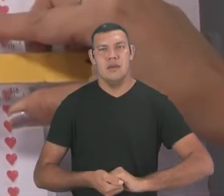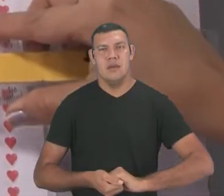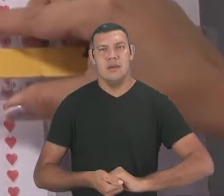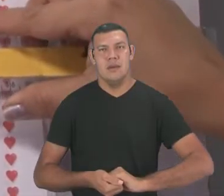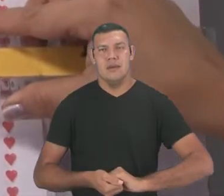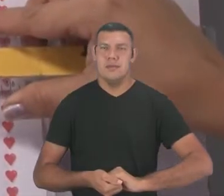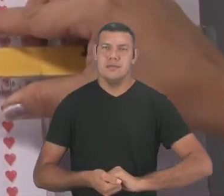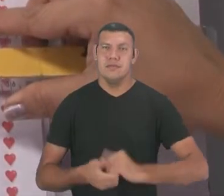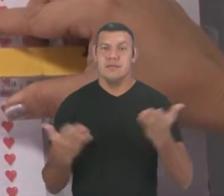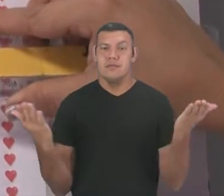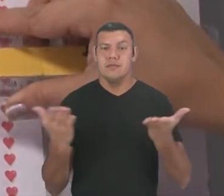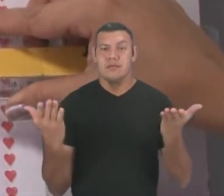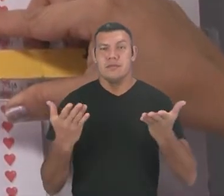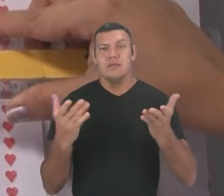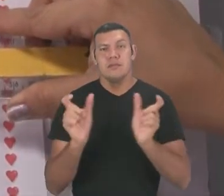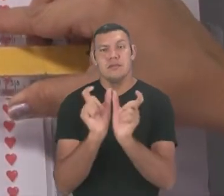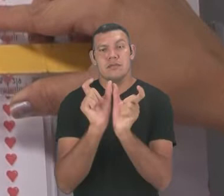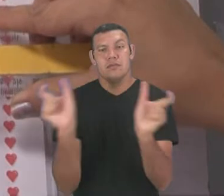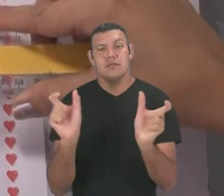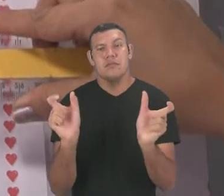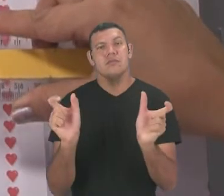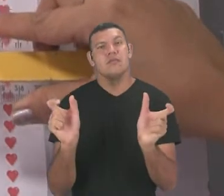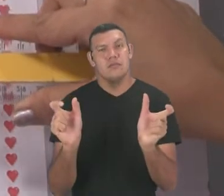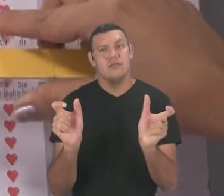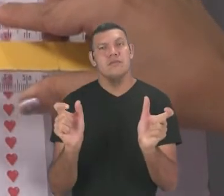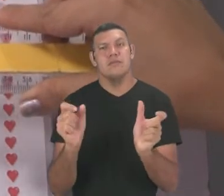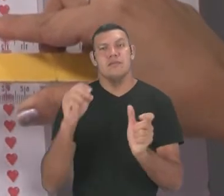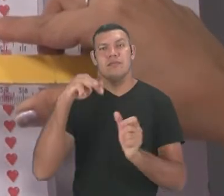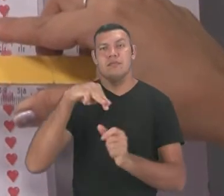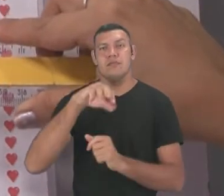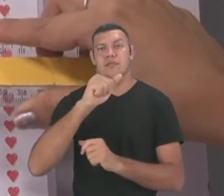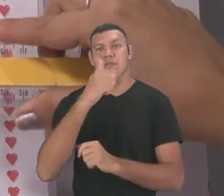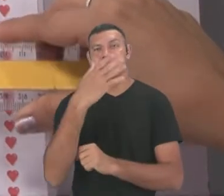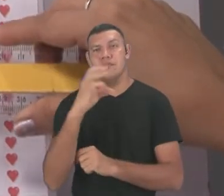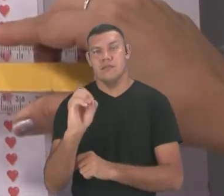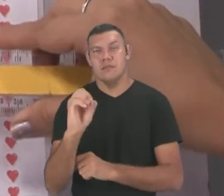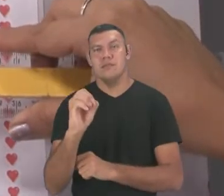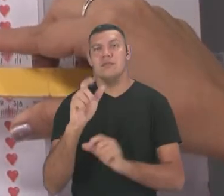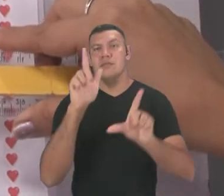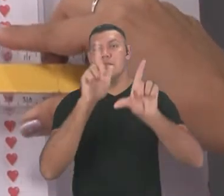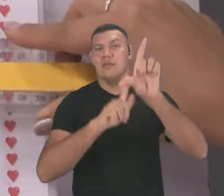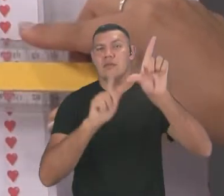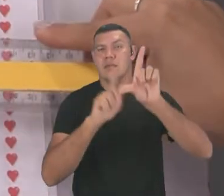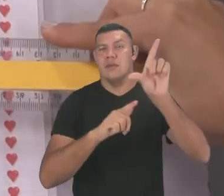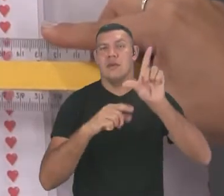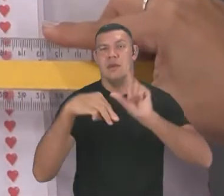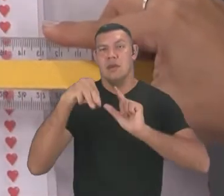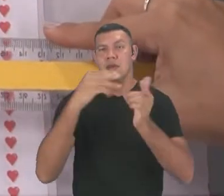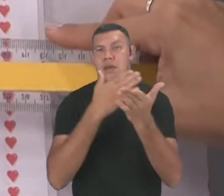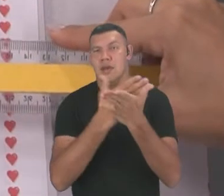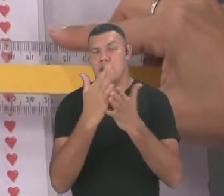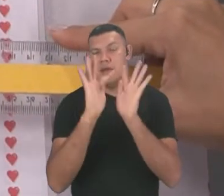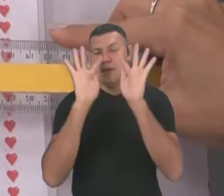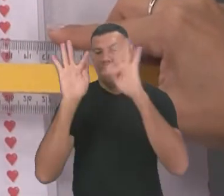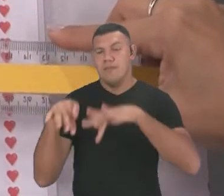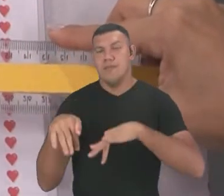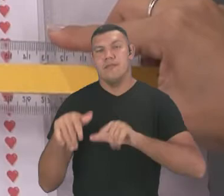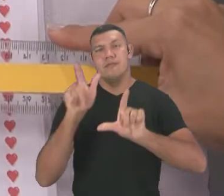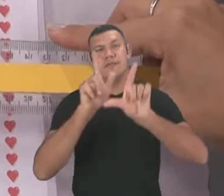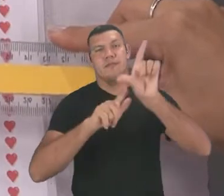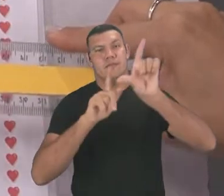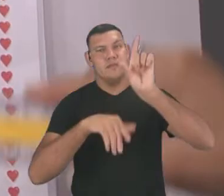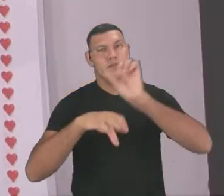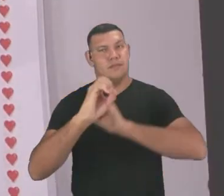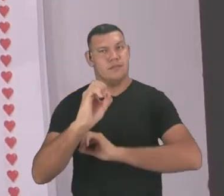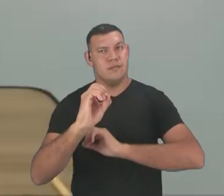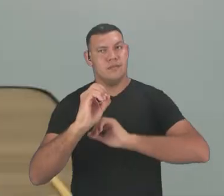vamos agora separar a palavra mão da próxima não inicia com a letra m e termina com a letra